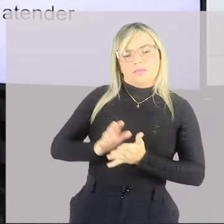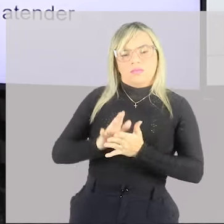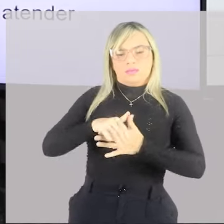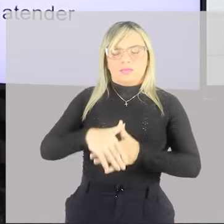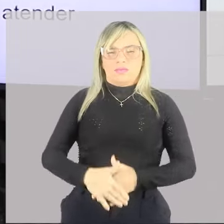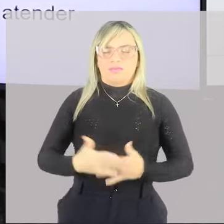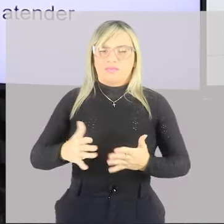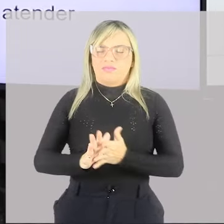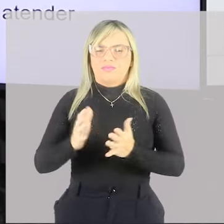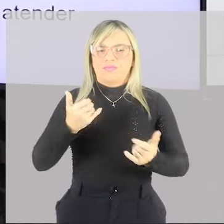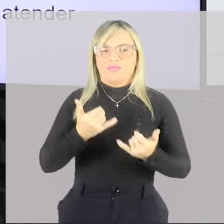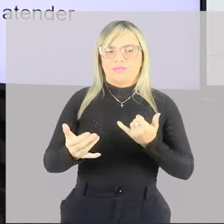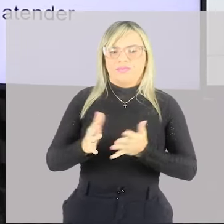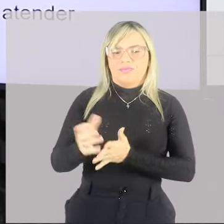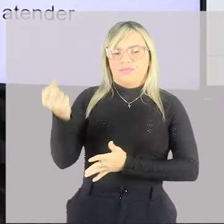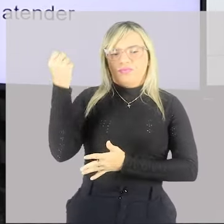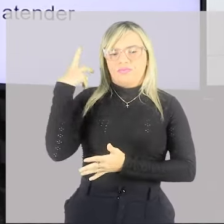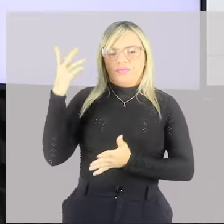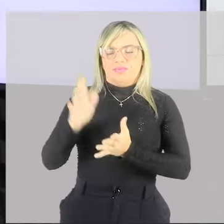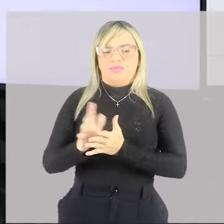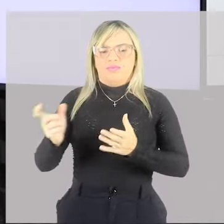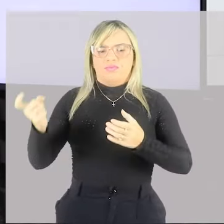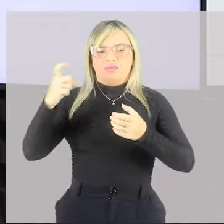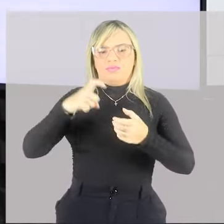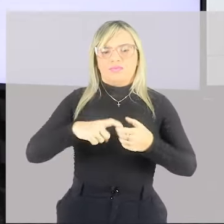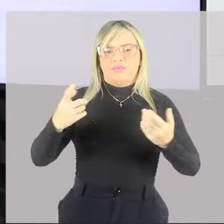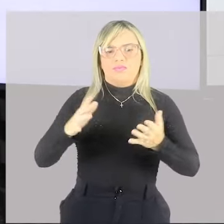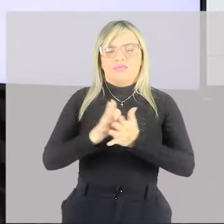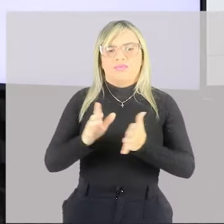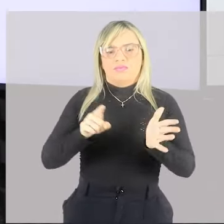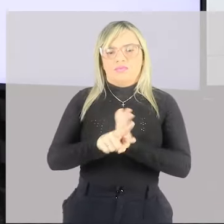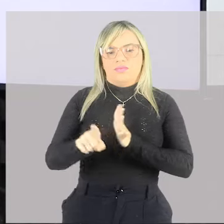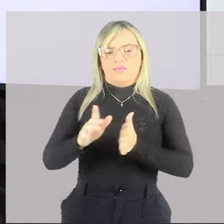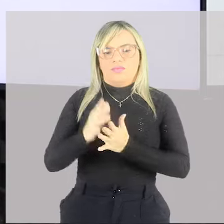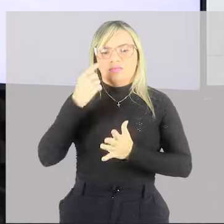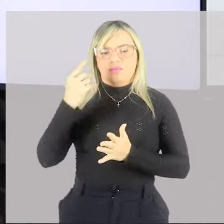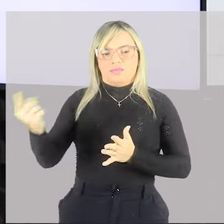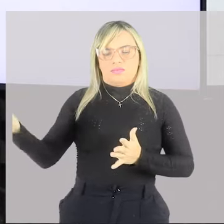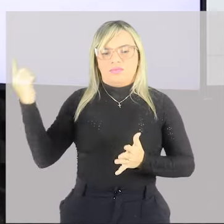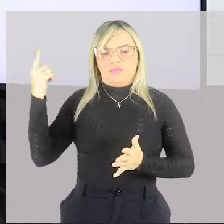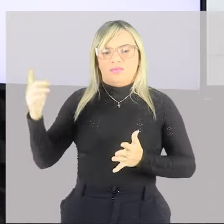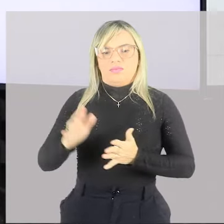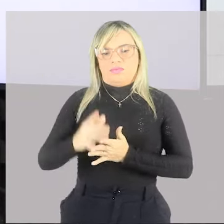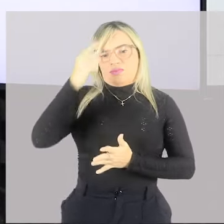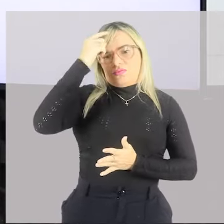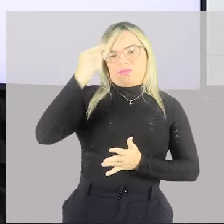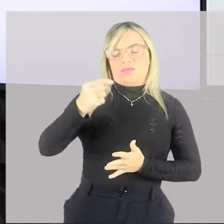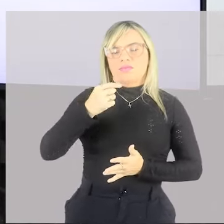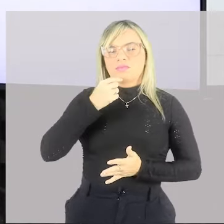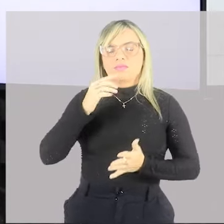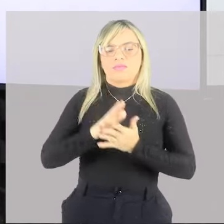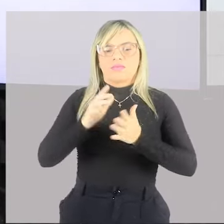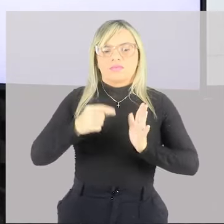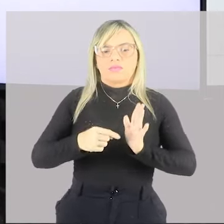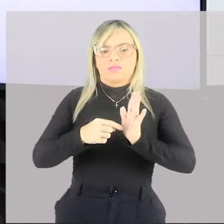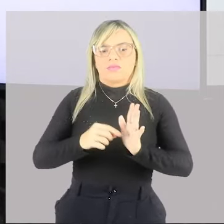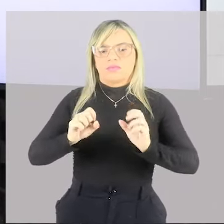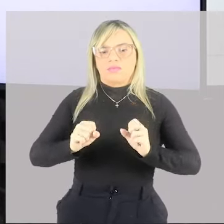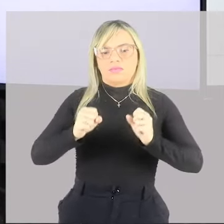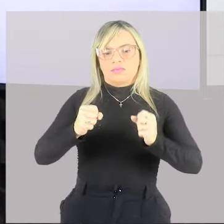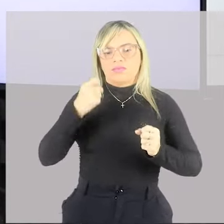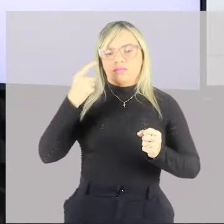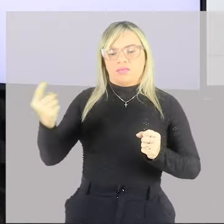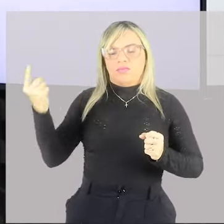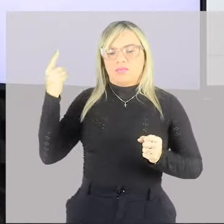também parece meio estranha Então vamos voltar a questão pra gente saber o que tá sendo perguntado observando as imagens apresentadas é possível reconhecer elementos